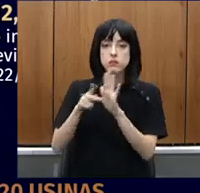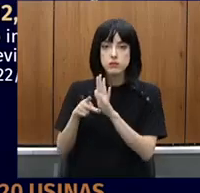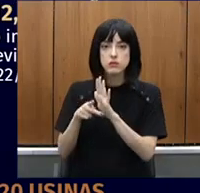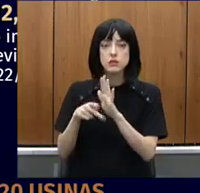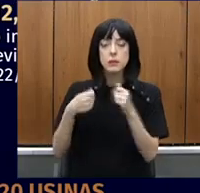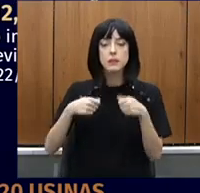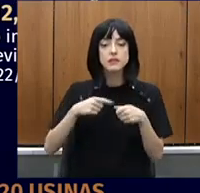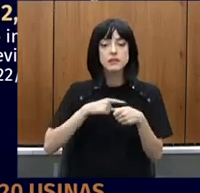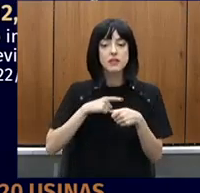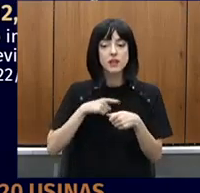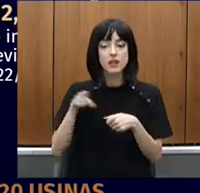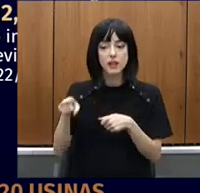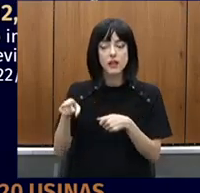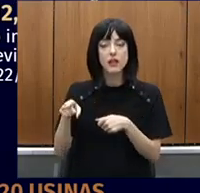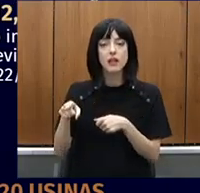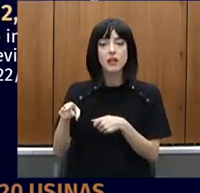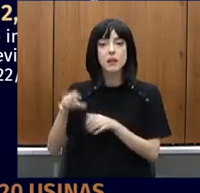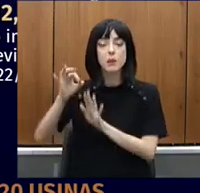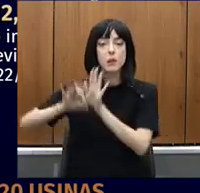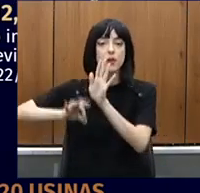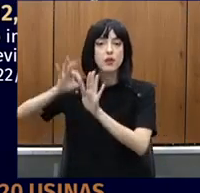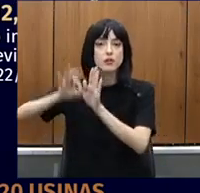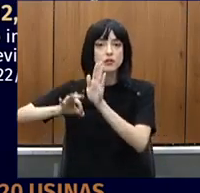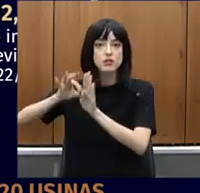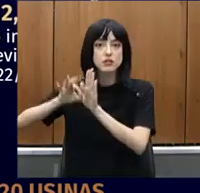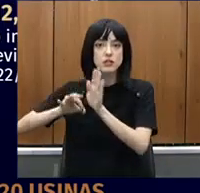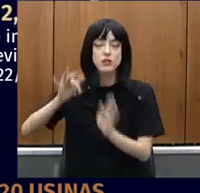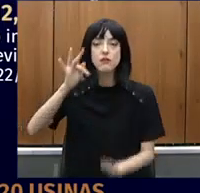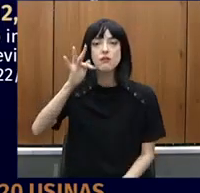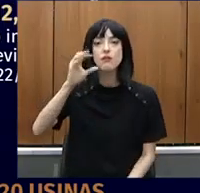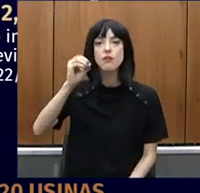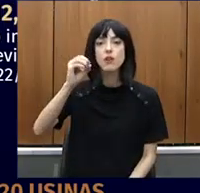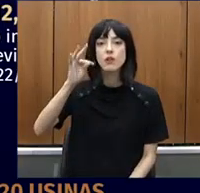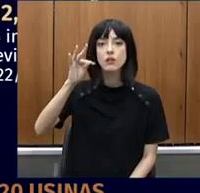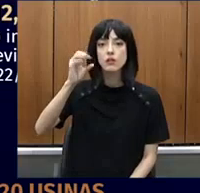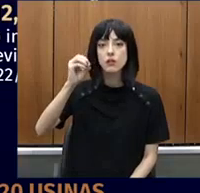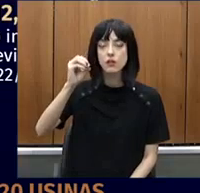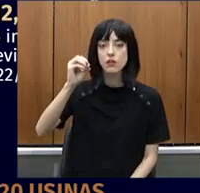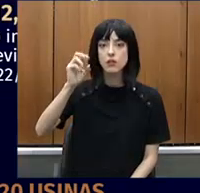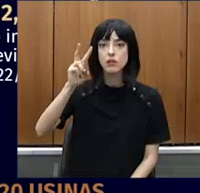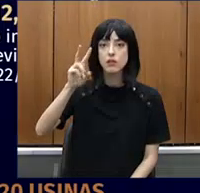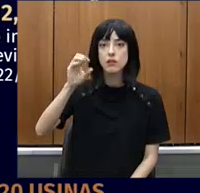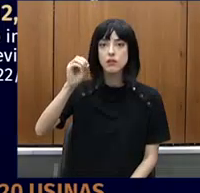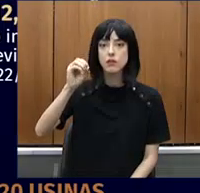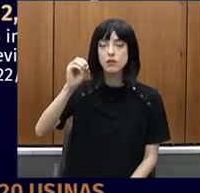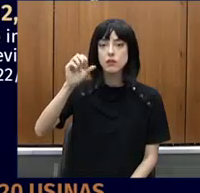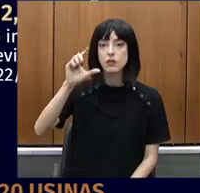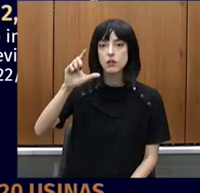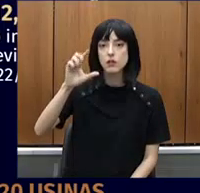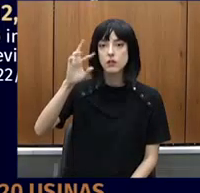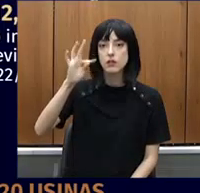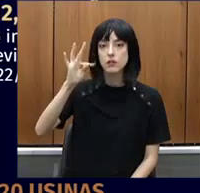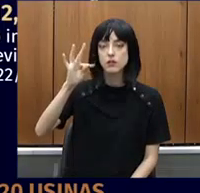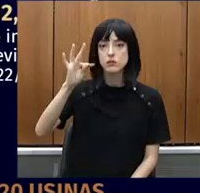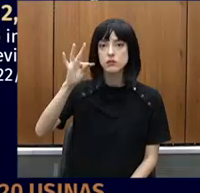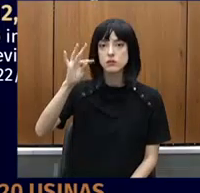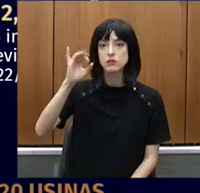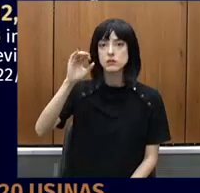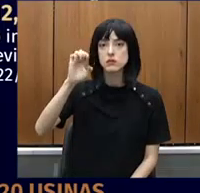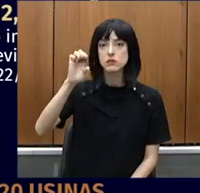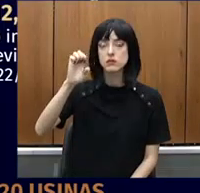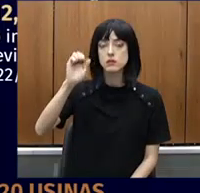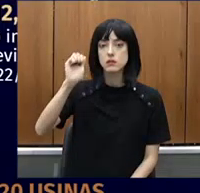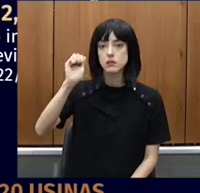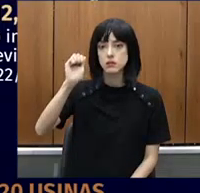no projeto e nos demais que estão fazendo reforma nós conseguimos colocar também então assim é além de cuidar do meio ambiente